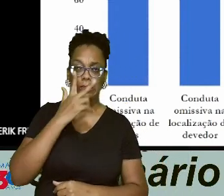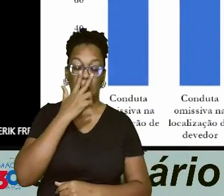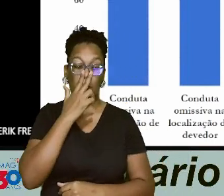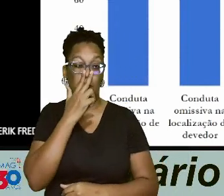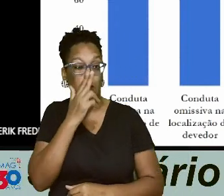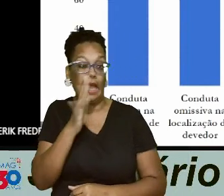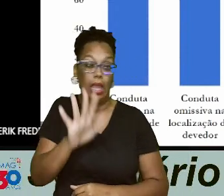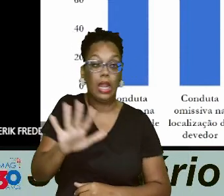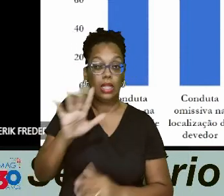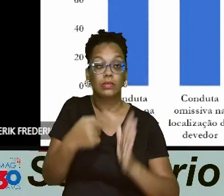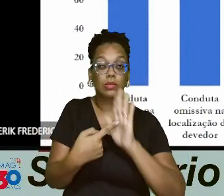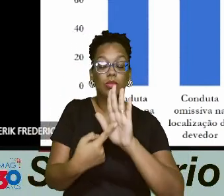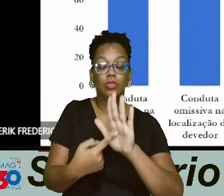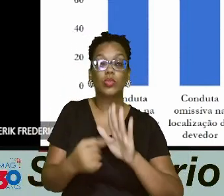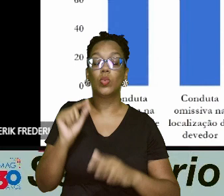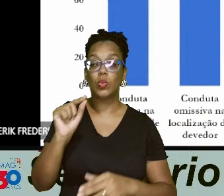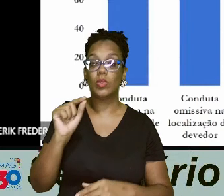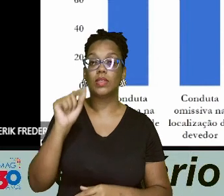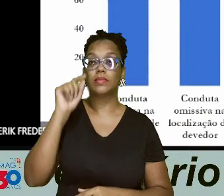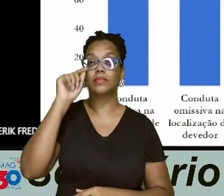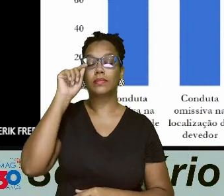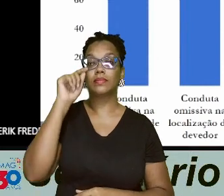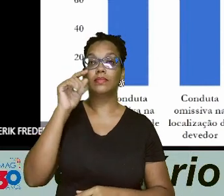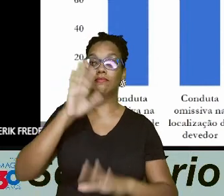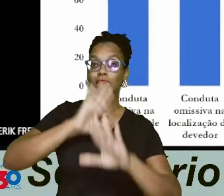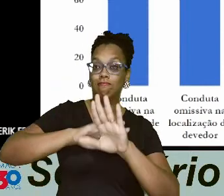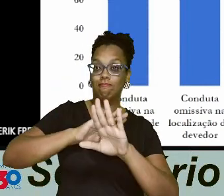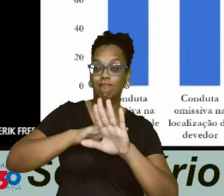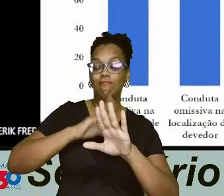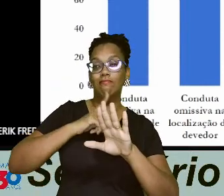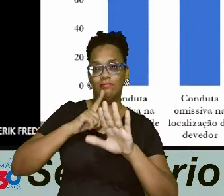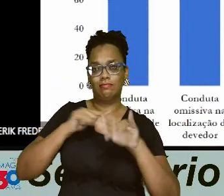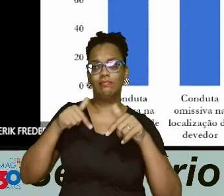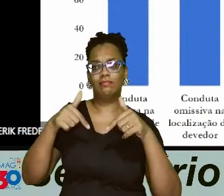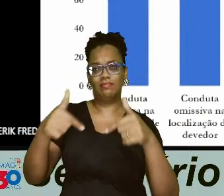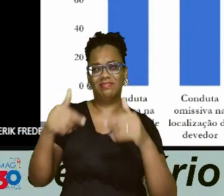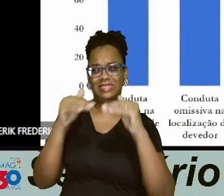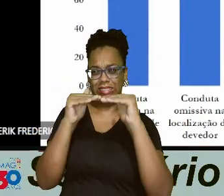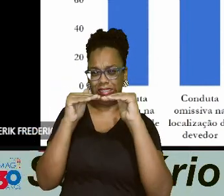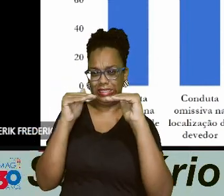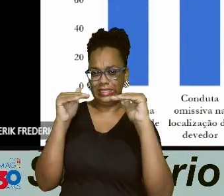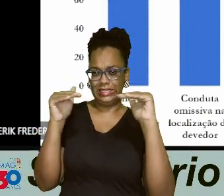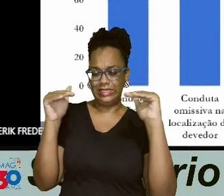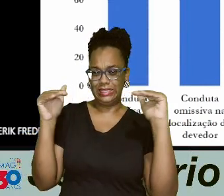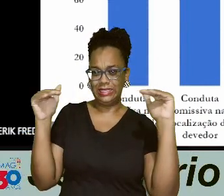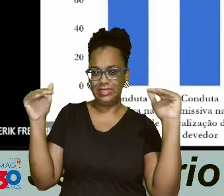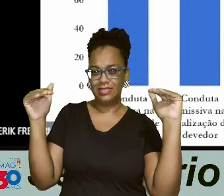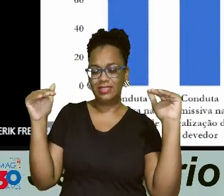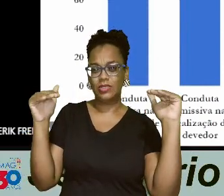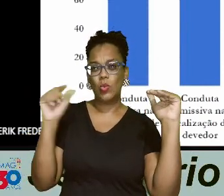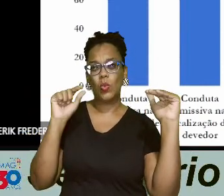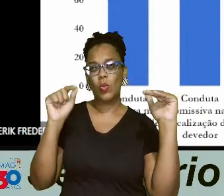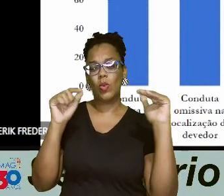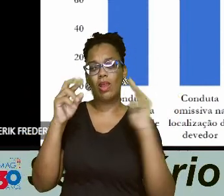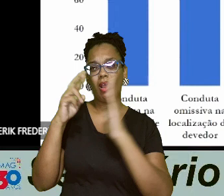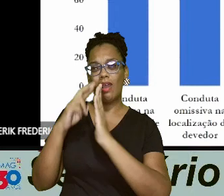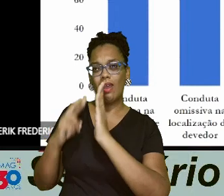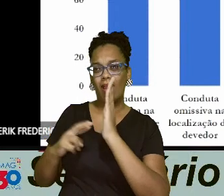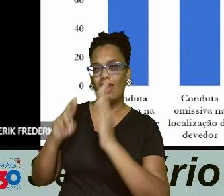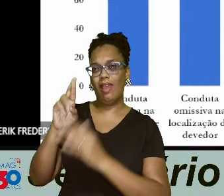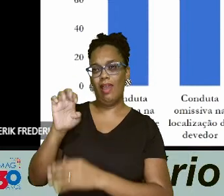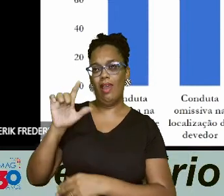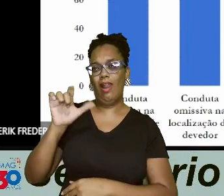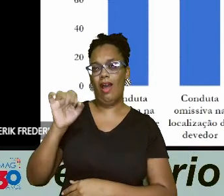indicar, né, que o precedente está sendo aplicado bem na linha do seu relator, né,